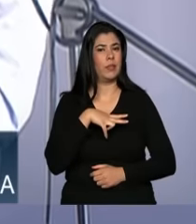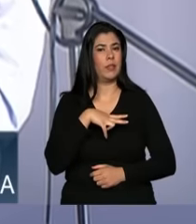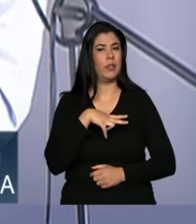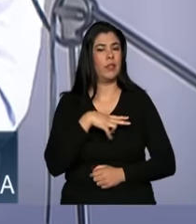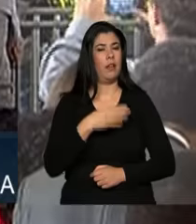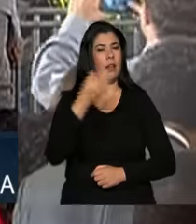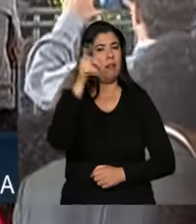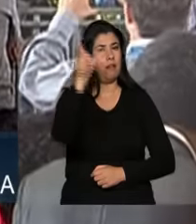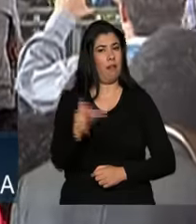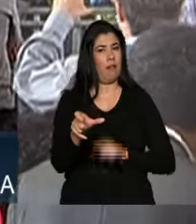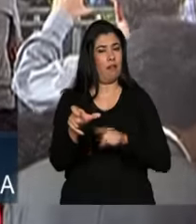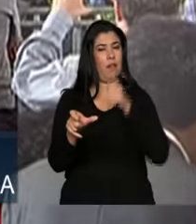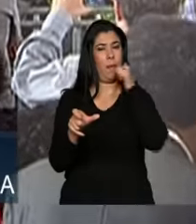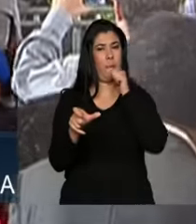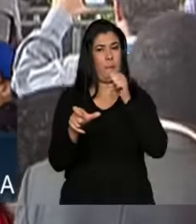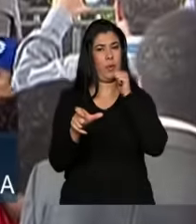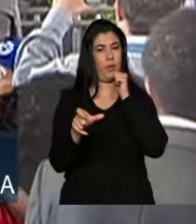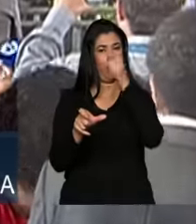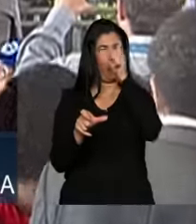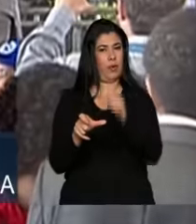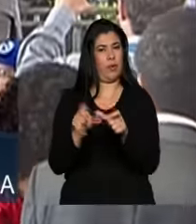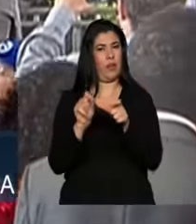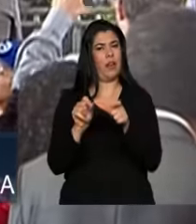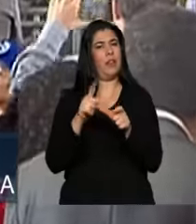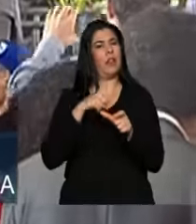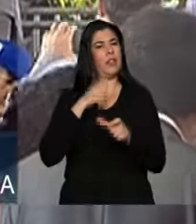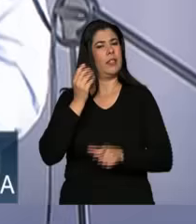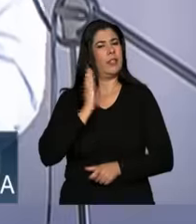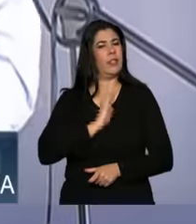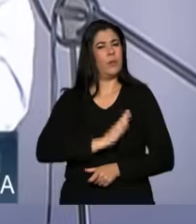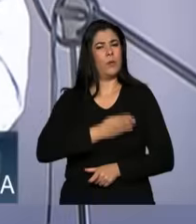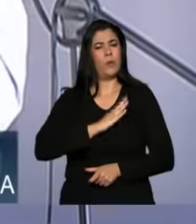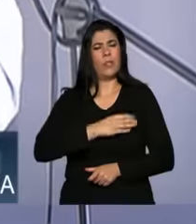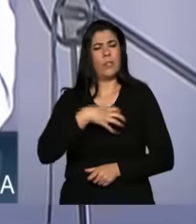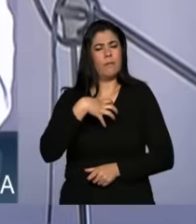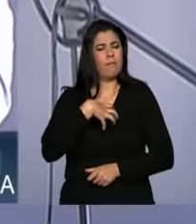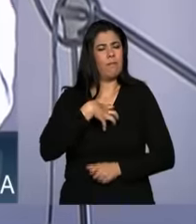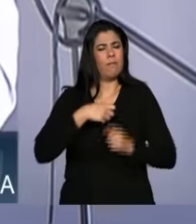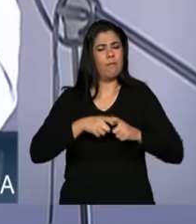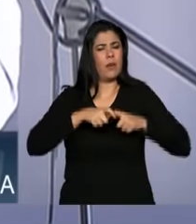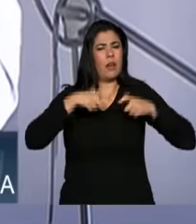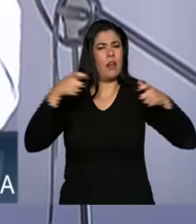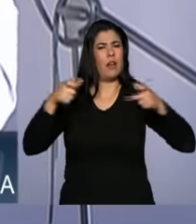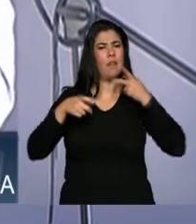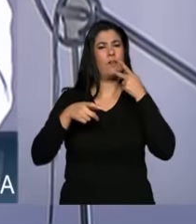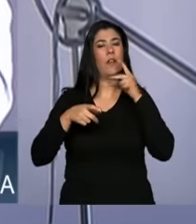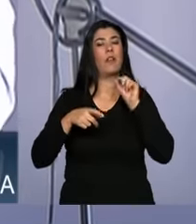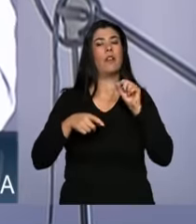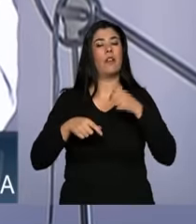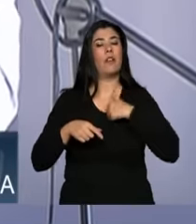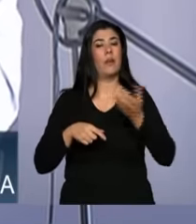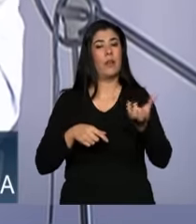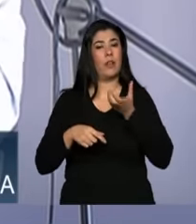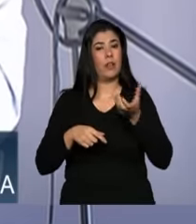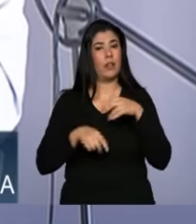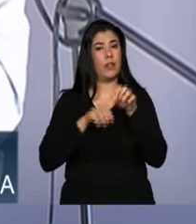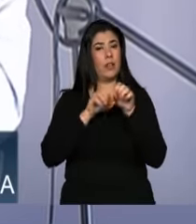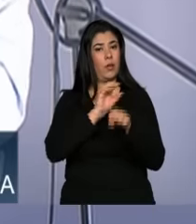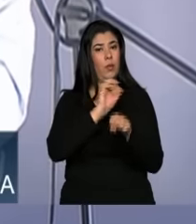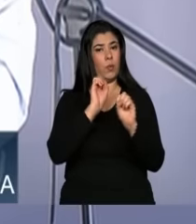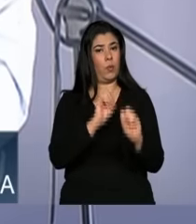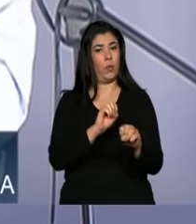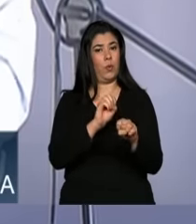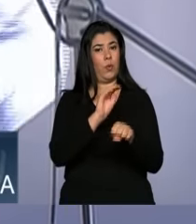essa senhora, essa mulher, com um coração enorme, e disse: se eu quero cuidar da educação